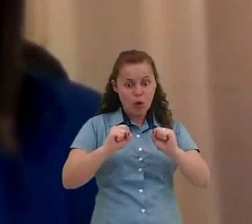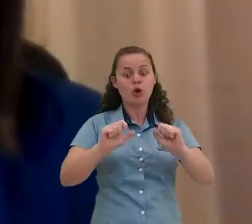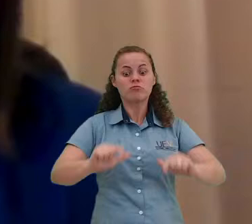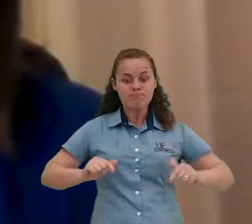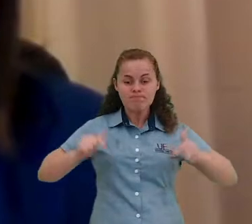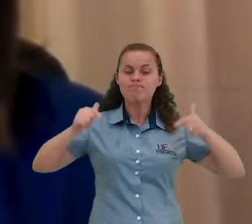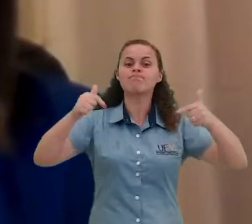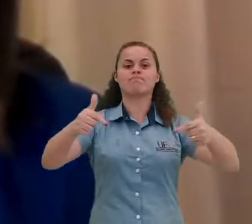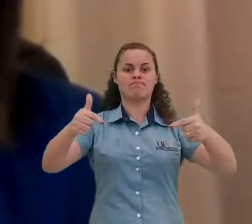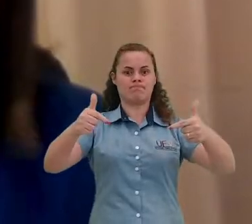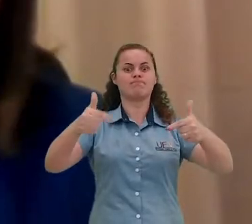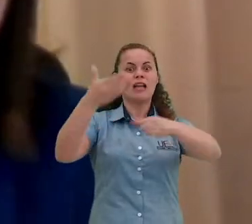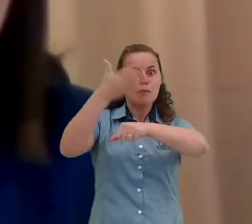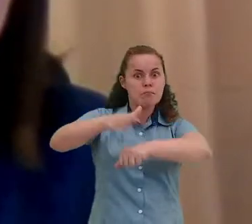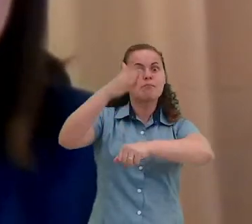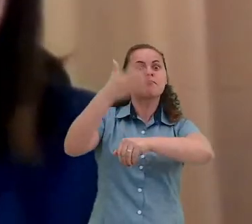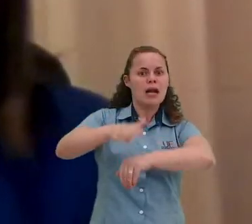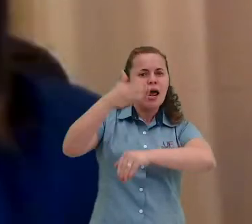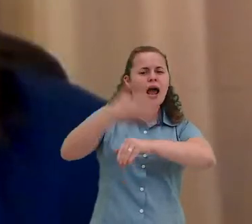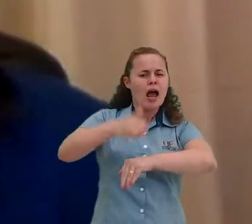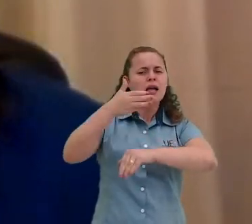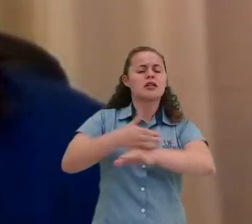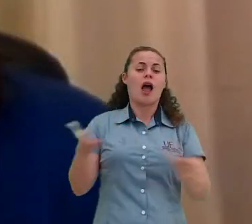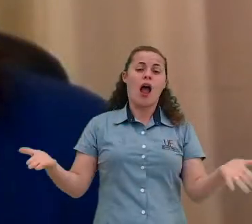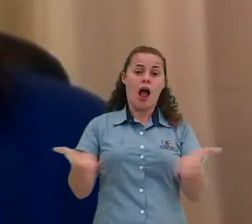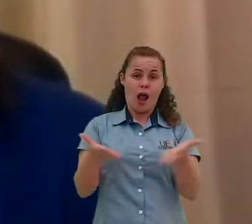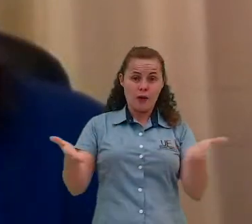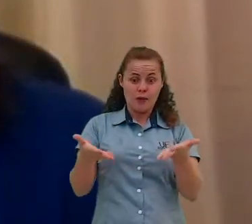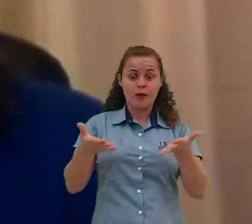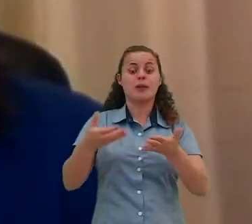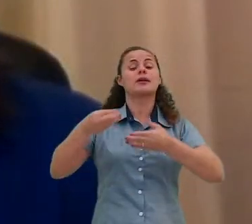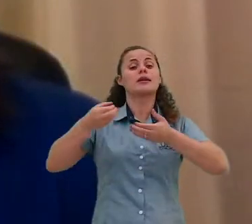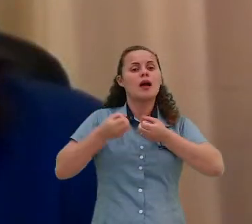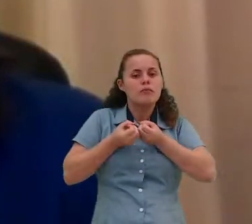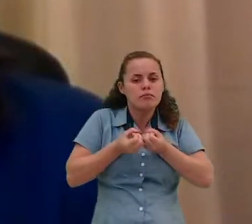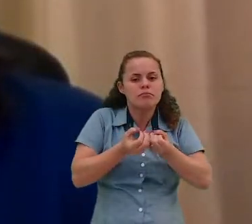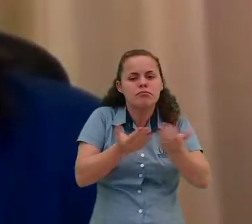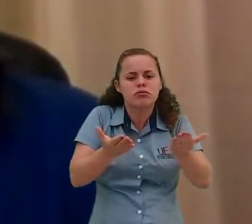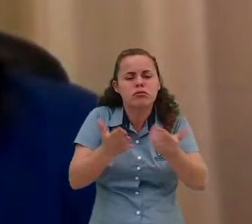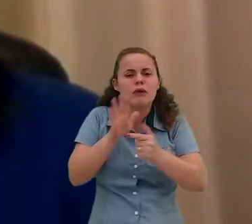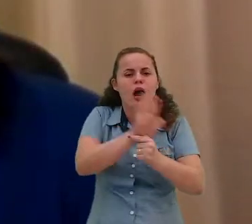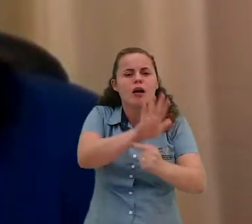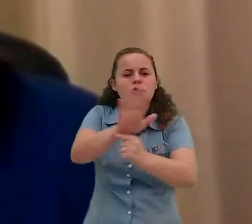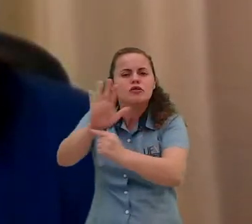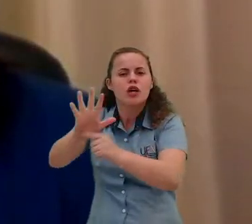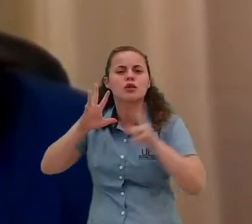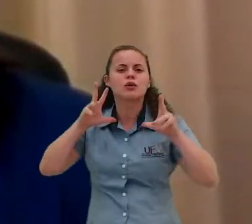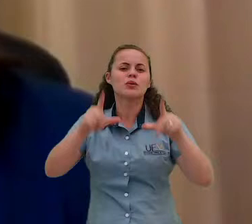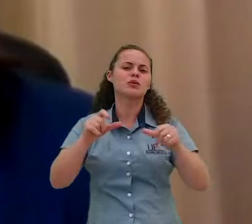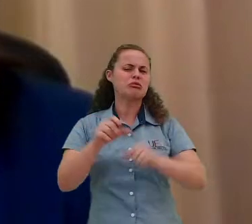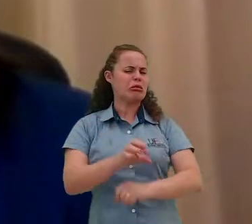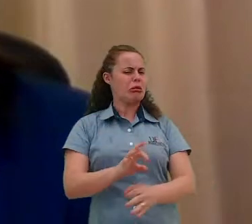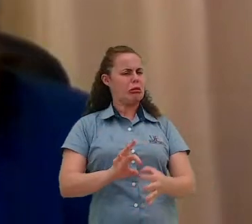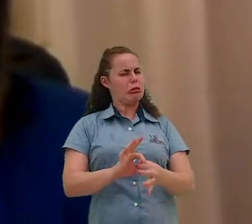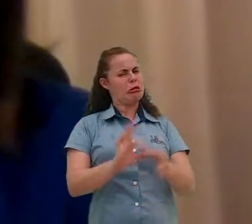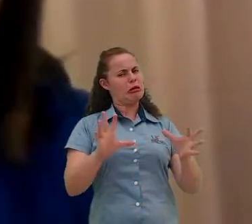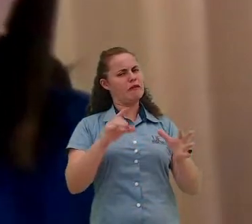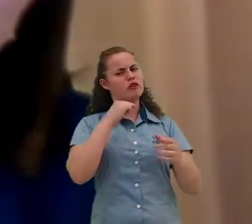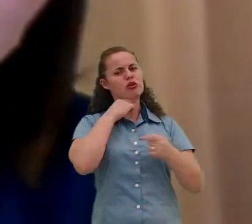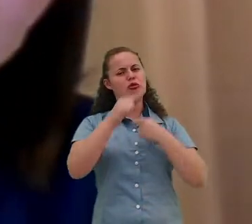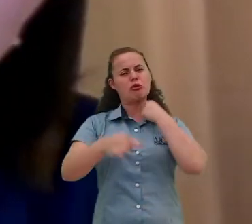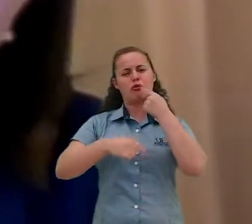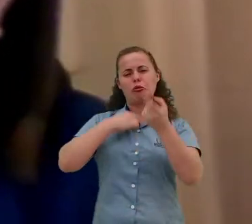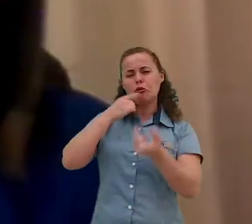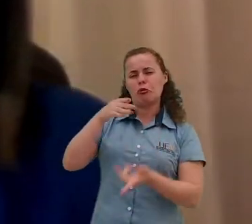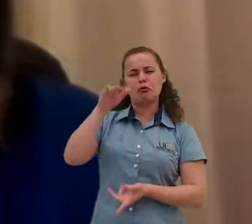como eu disse para vocês, ela está como meio para auxiliar todo mundo, tá bom? E fico à disposição, quem tiver alguma dúvida,